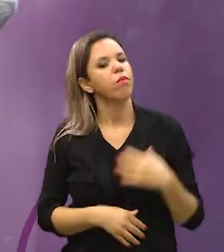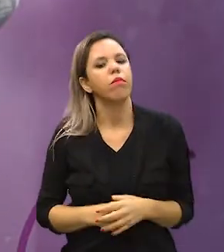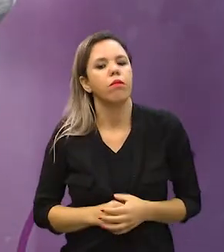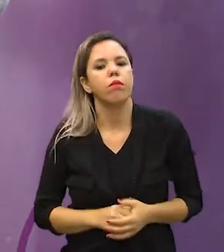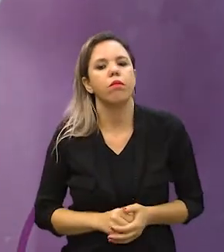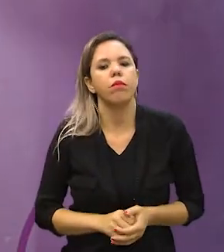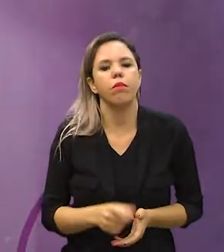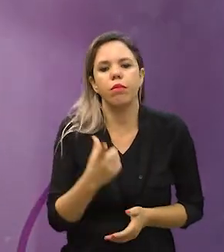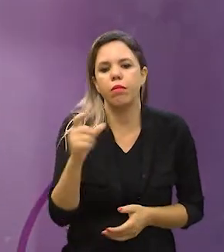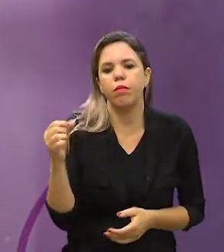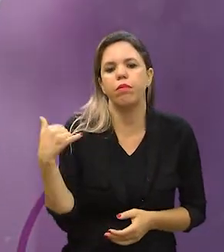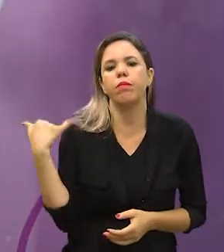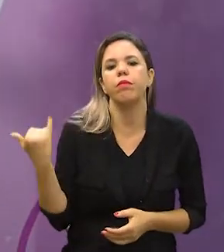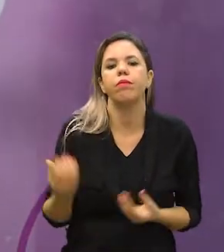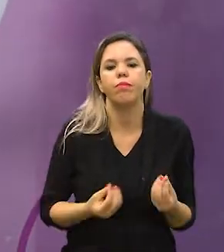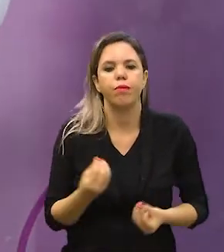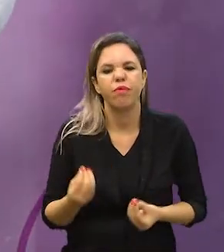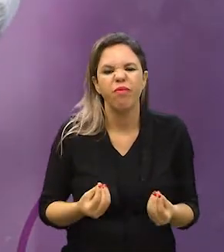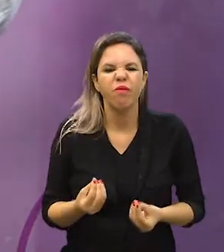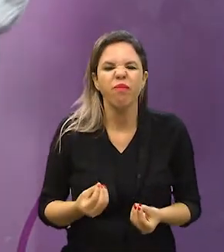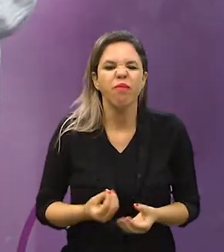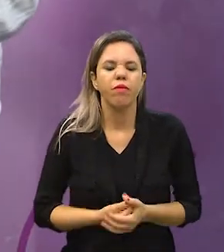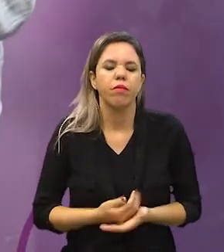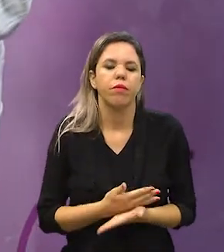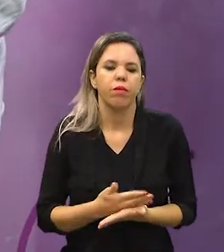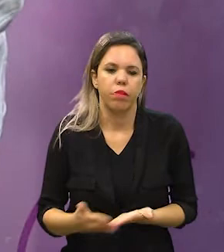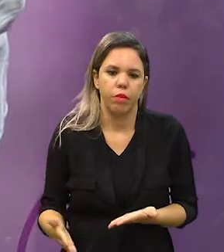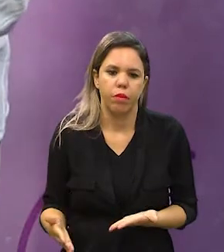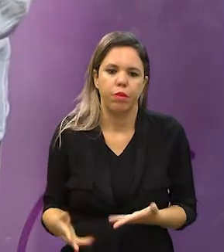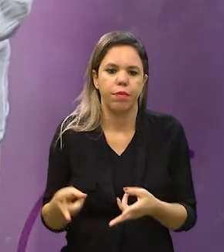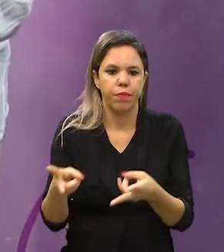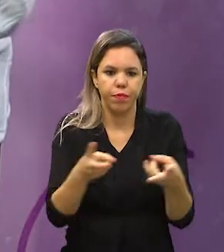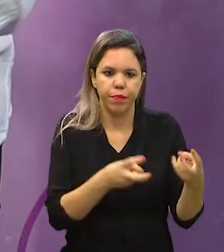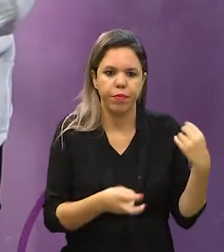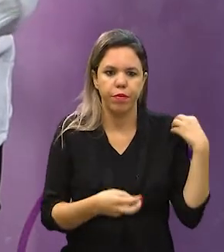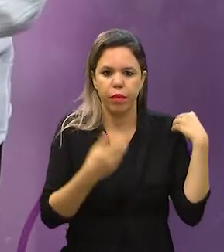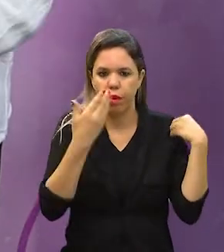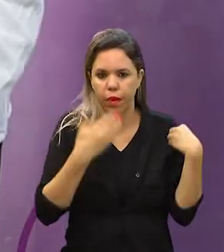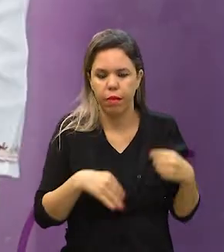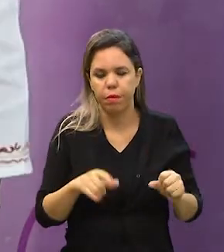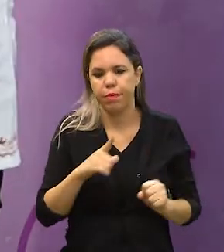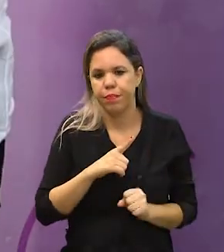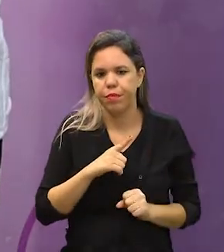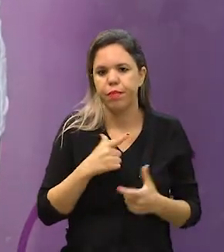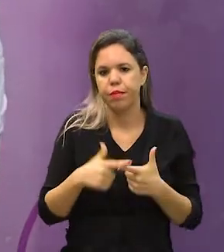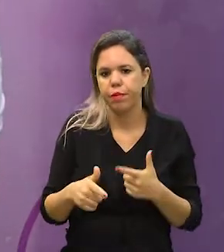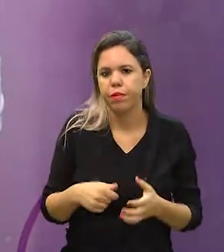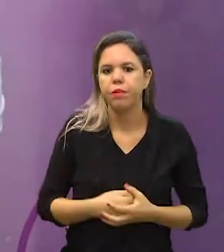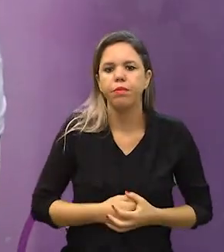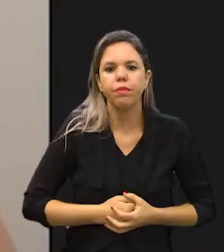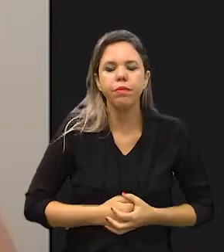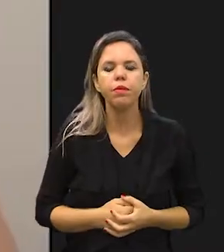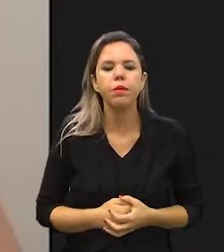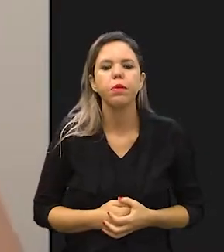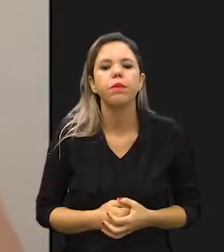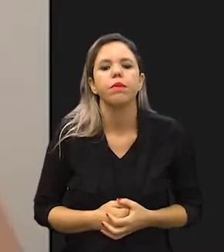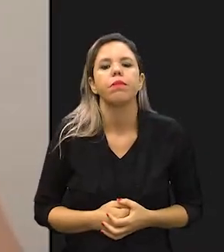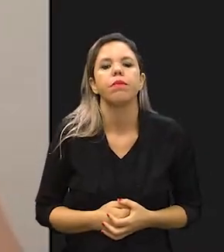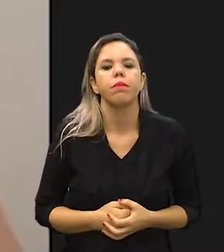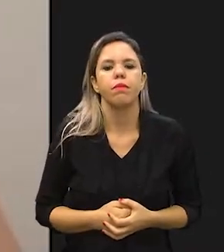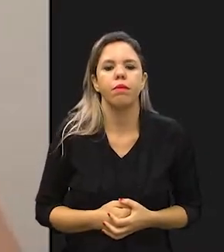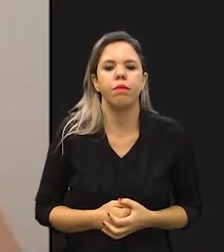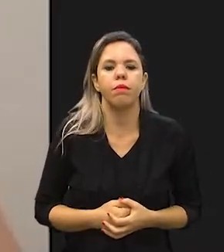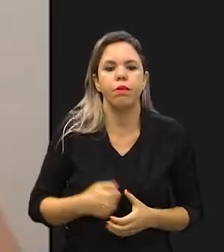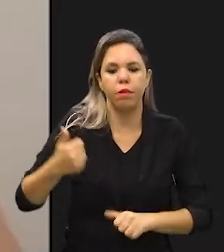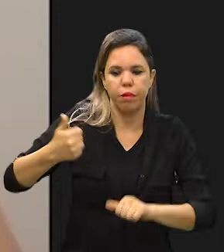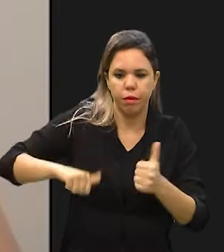ou a partir de 10 anos? Como que funciona? Quando a gente começa a perceber que a criança pode ter esse transtorno? Geralmente